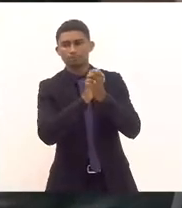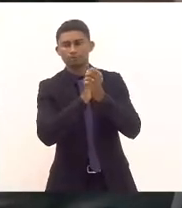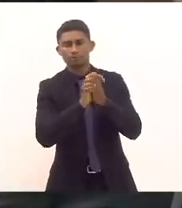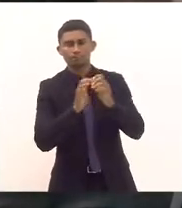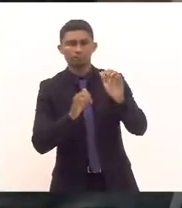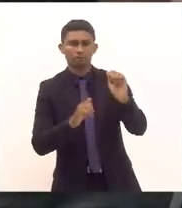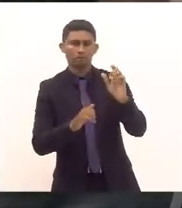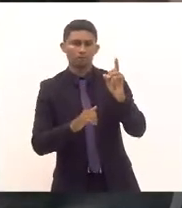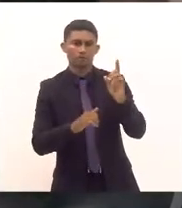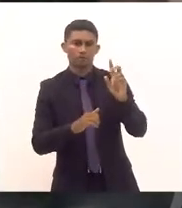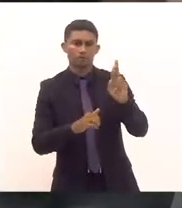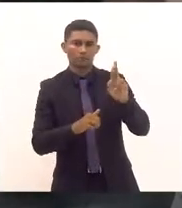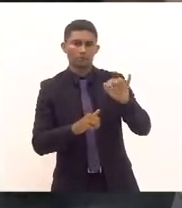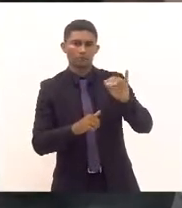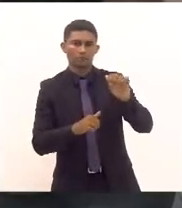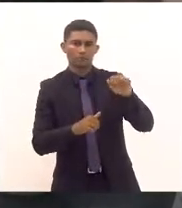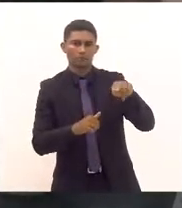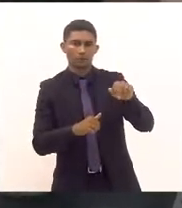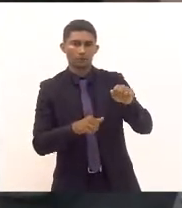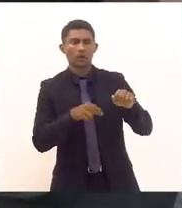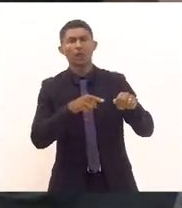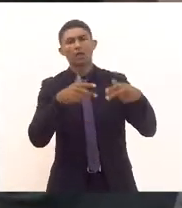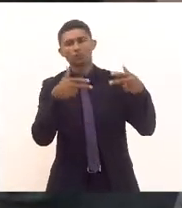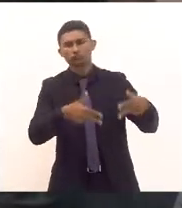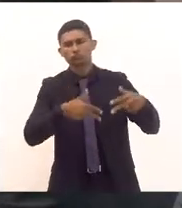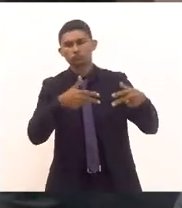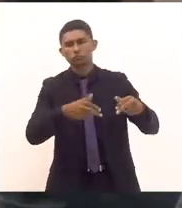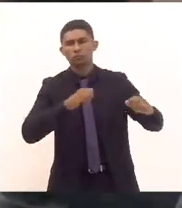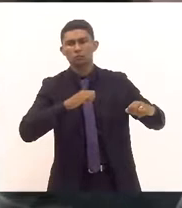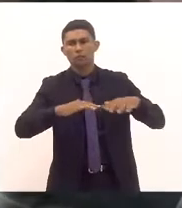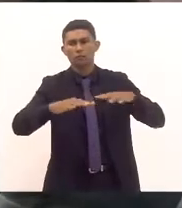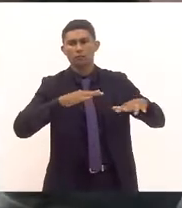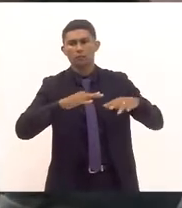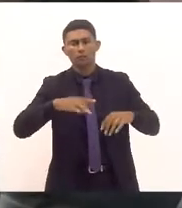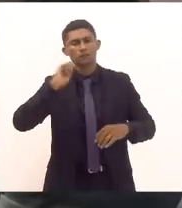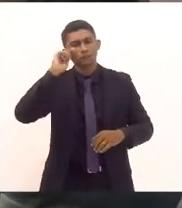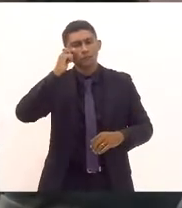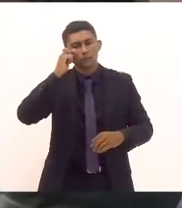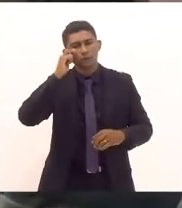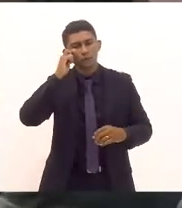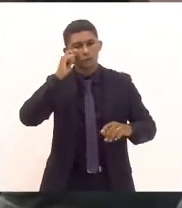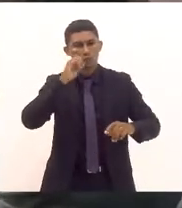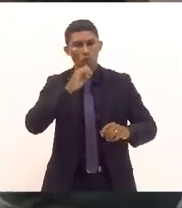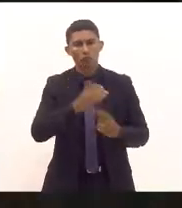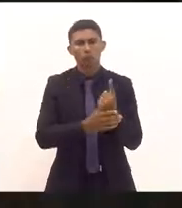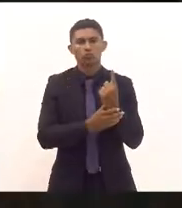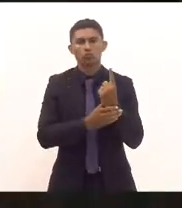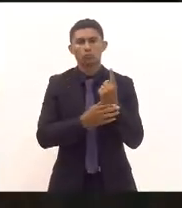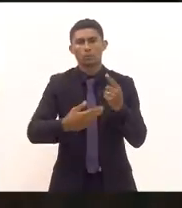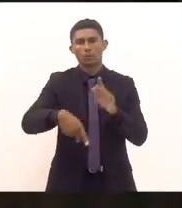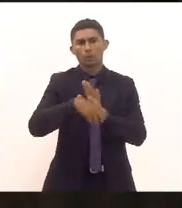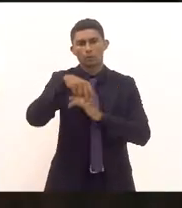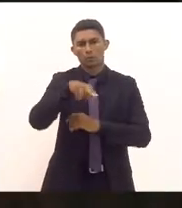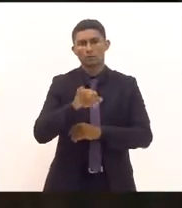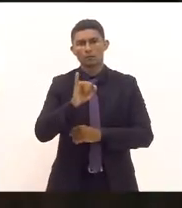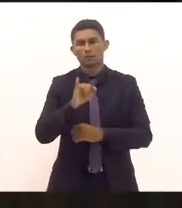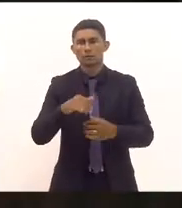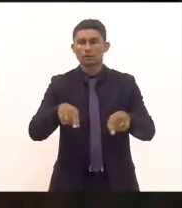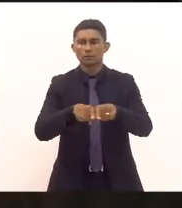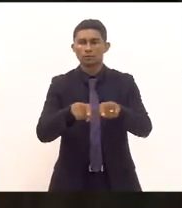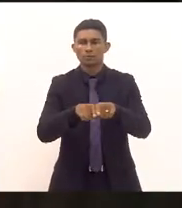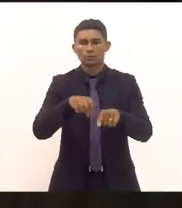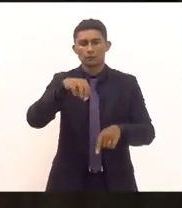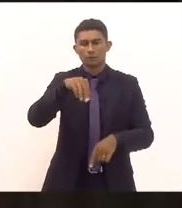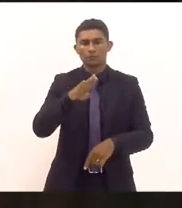também da Adriana Martins ativista do movimento negro Unificado Nova Iguaçu da